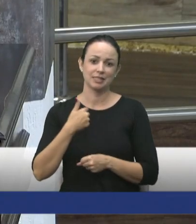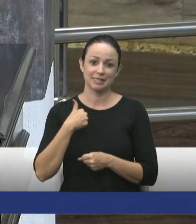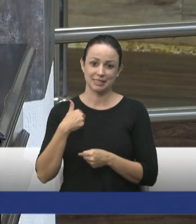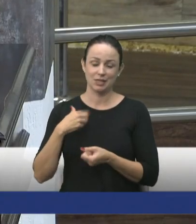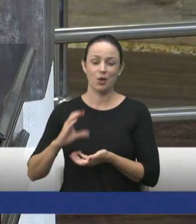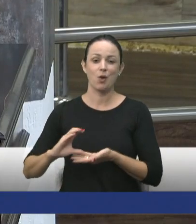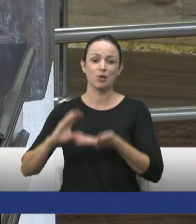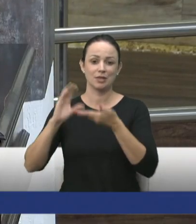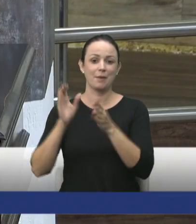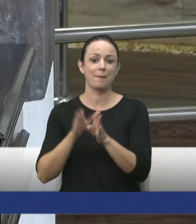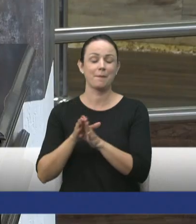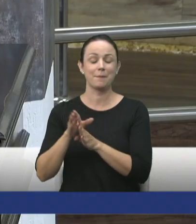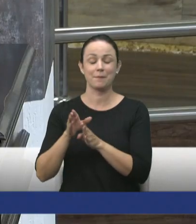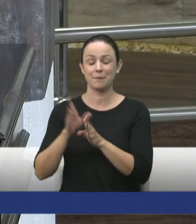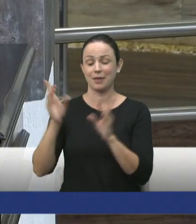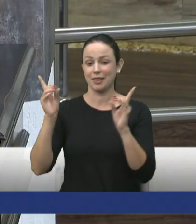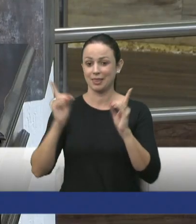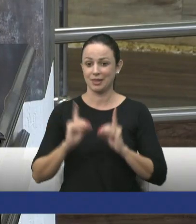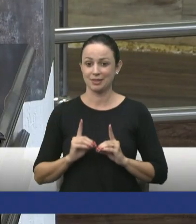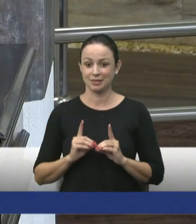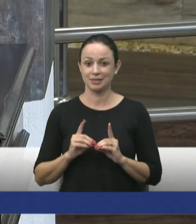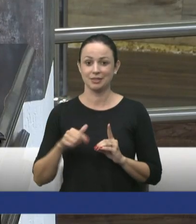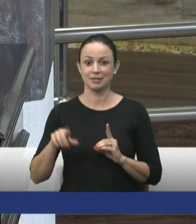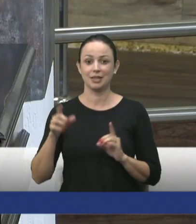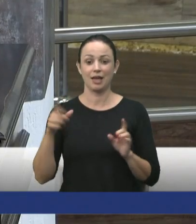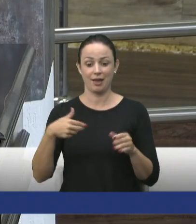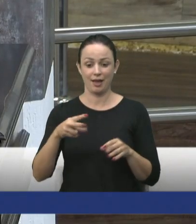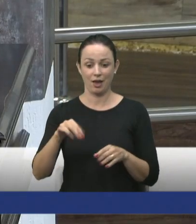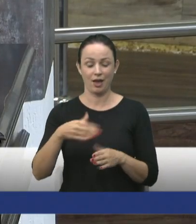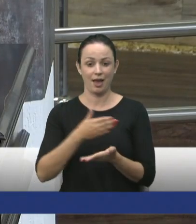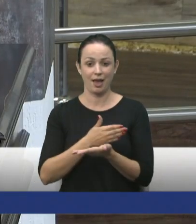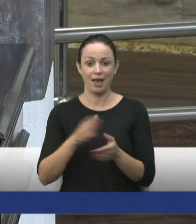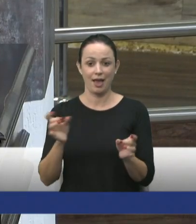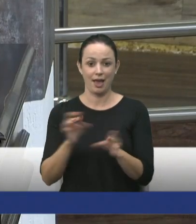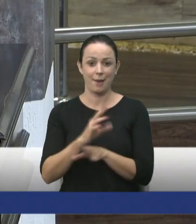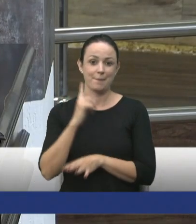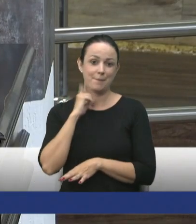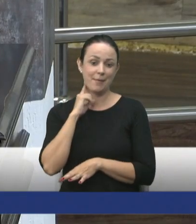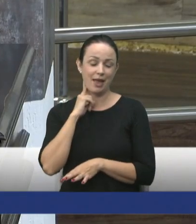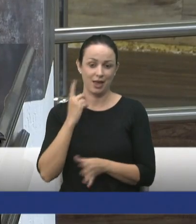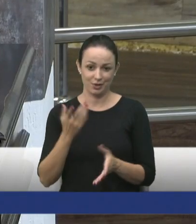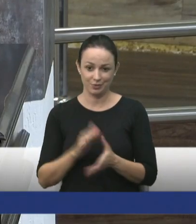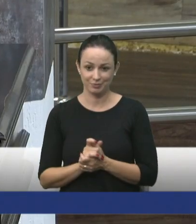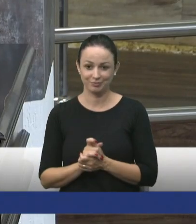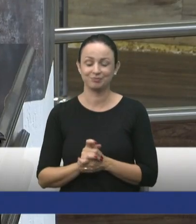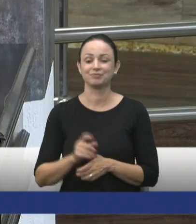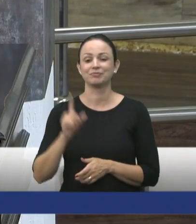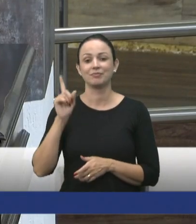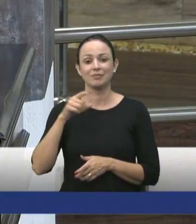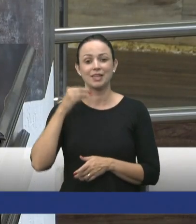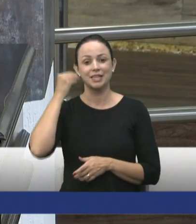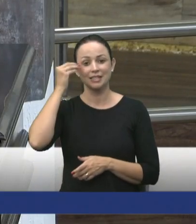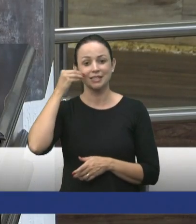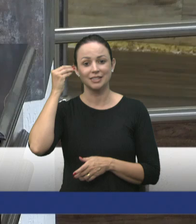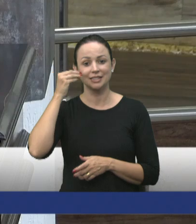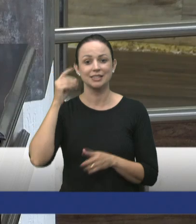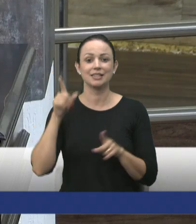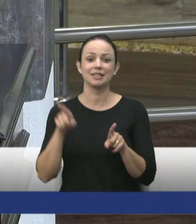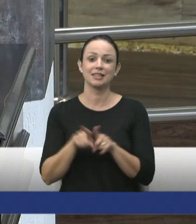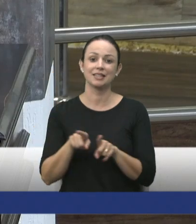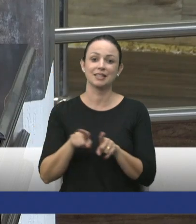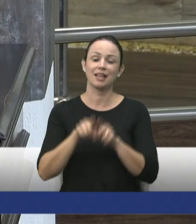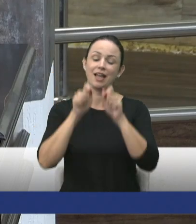da Pessoa com Deficiência, se encerra agora em maio, tem sido uma experiência e até uma graça